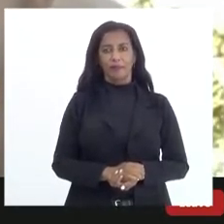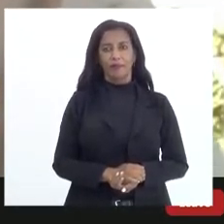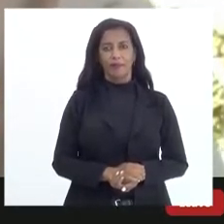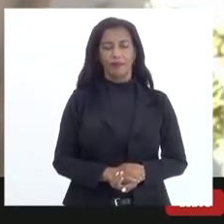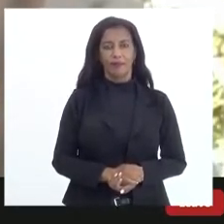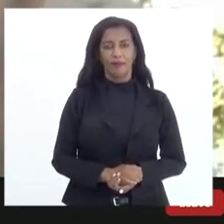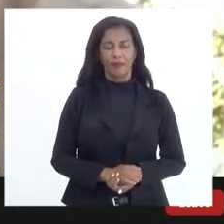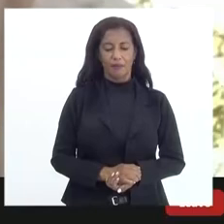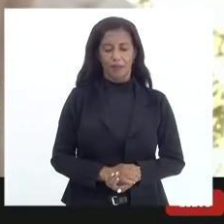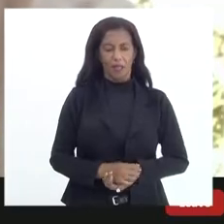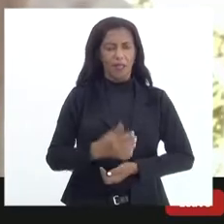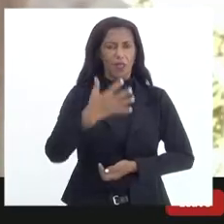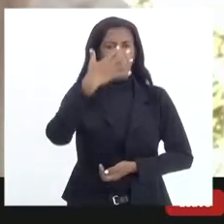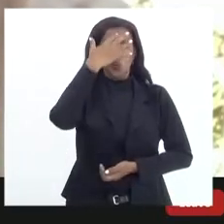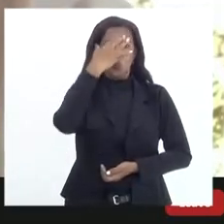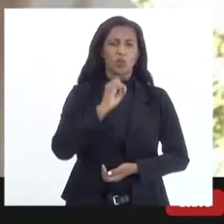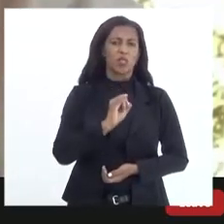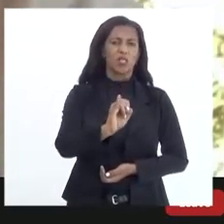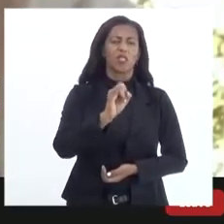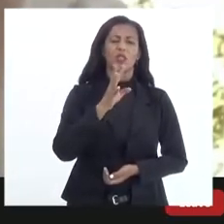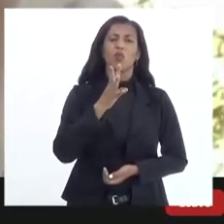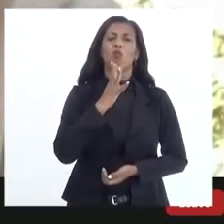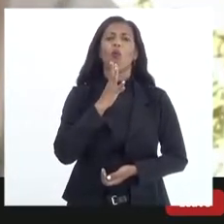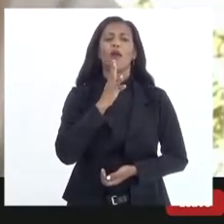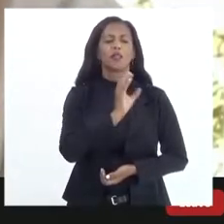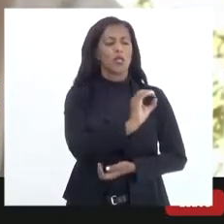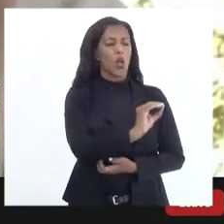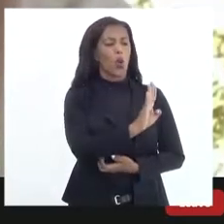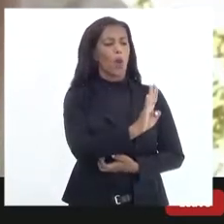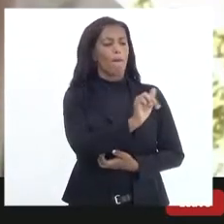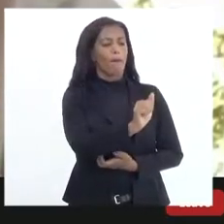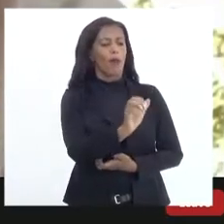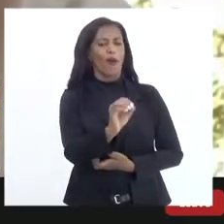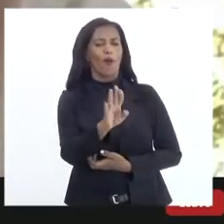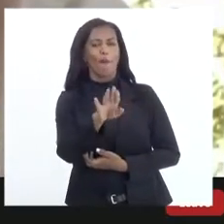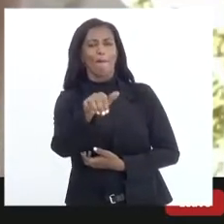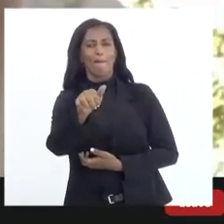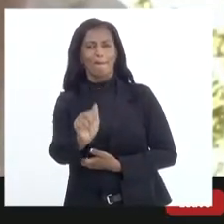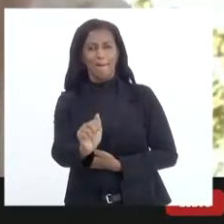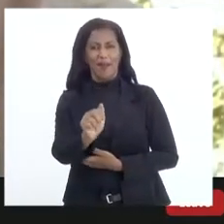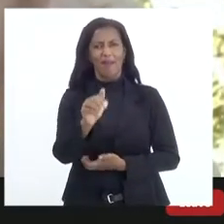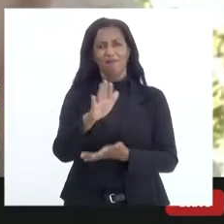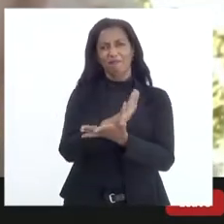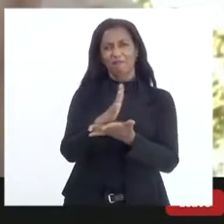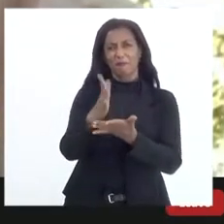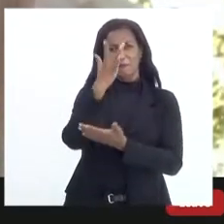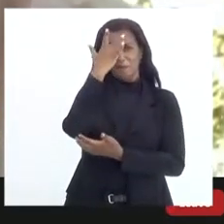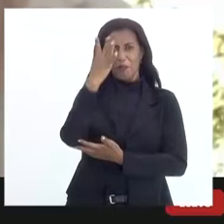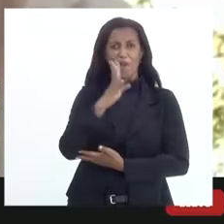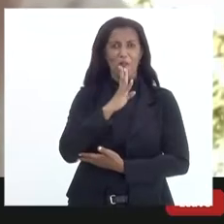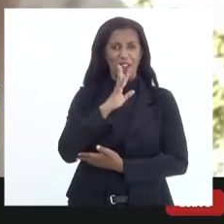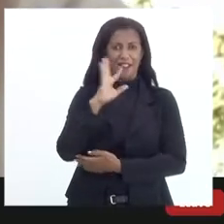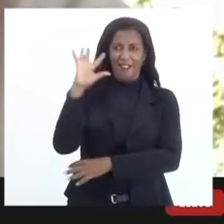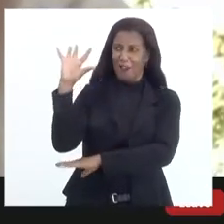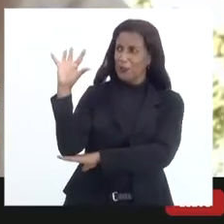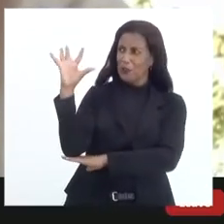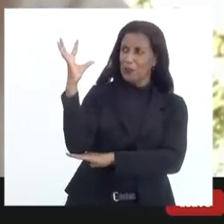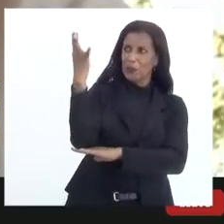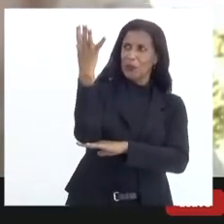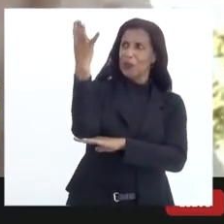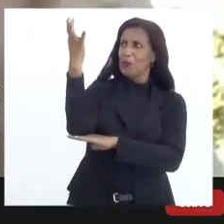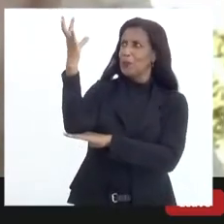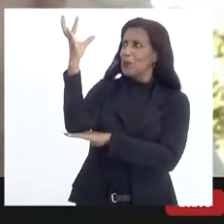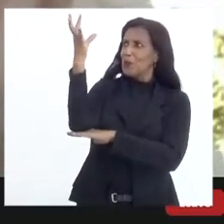Eu não sei se vocês conhecem o baobá. A dona Estela deve conhecer, o Vanir conhece, né? Alguns conhecem. O baobá é uma árvore que é